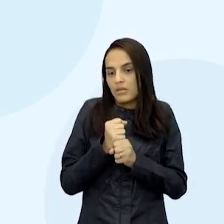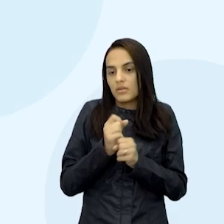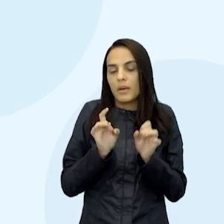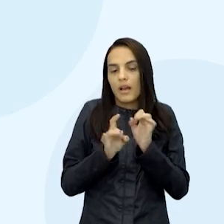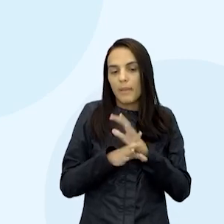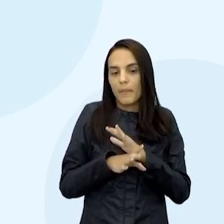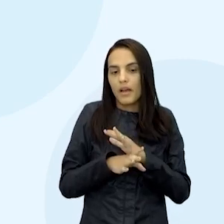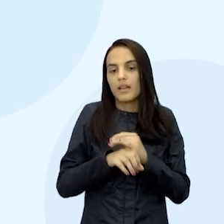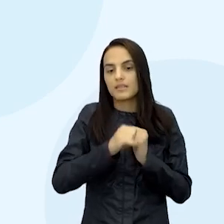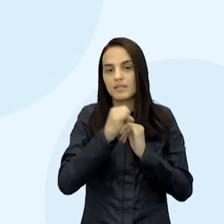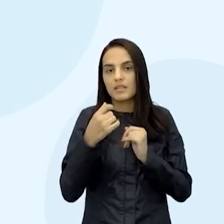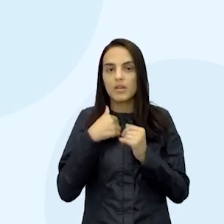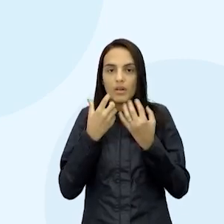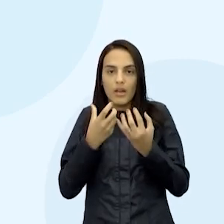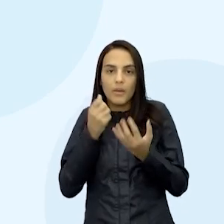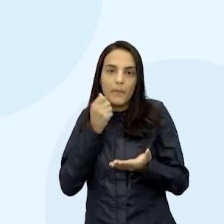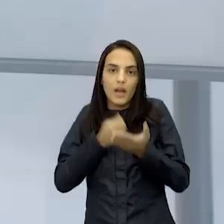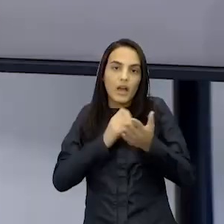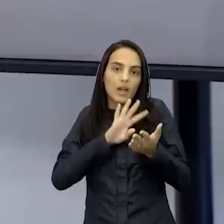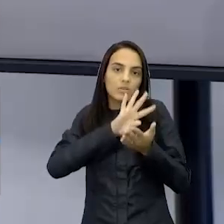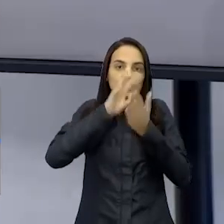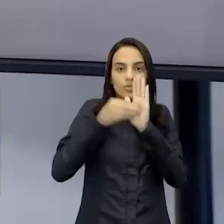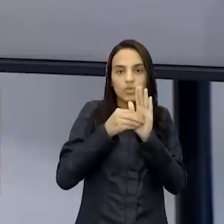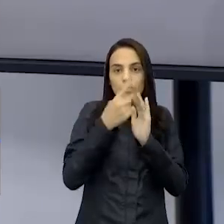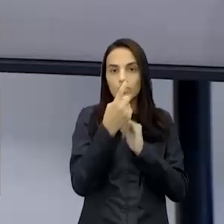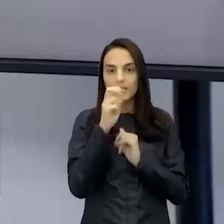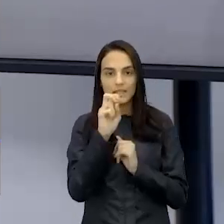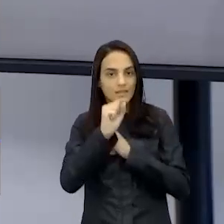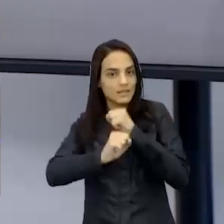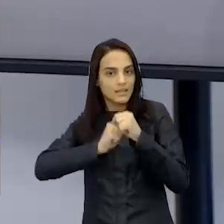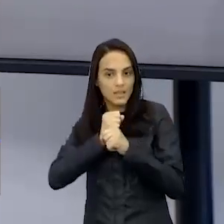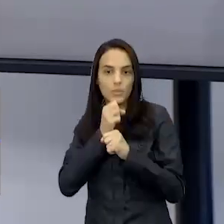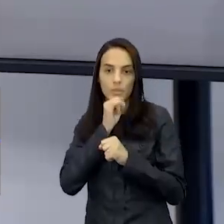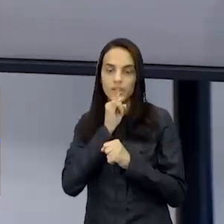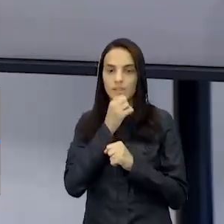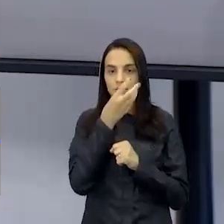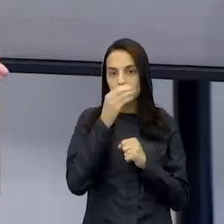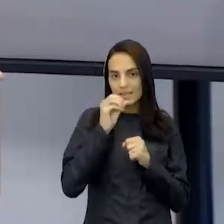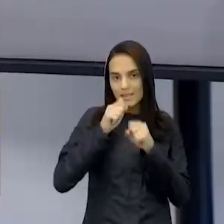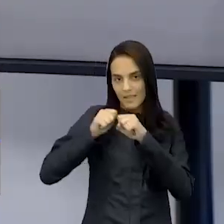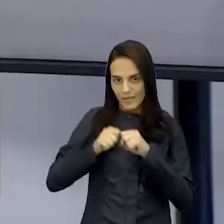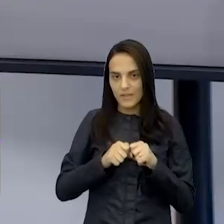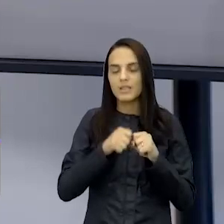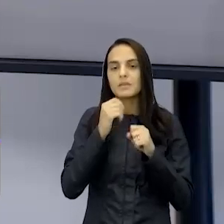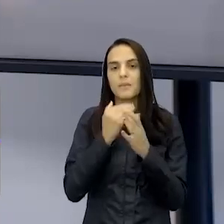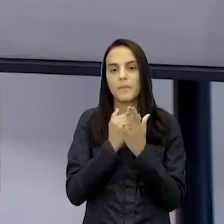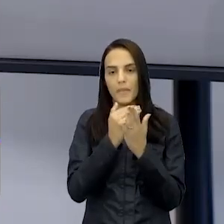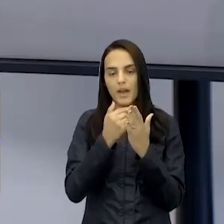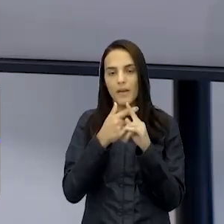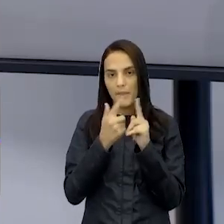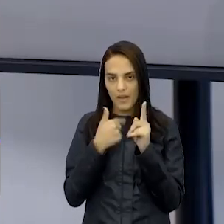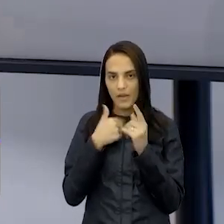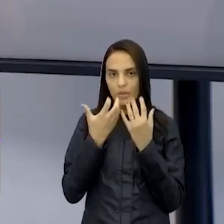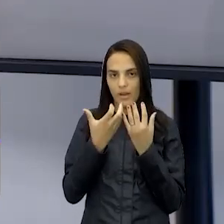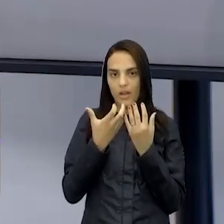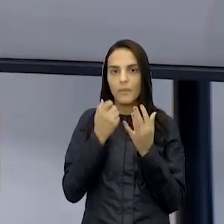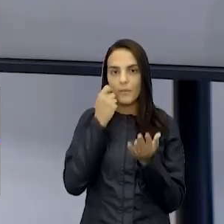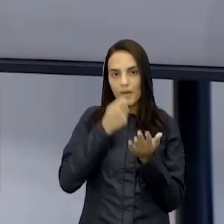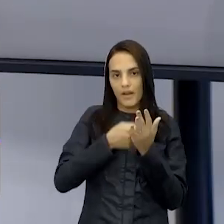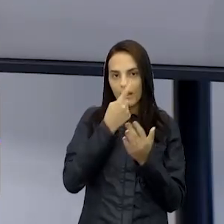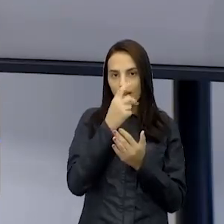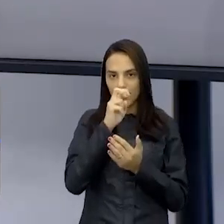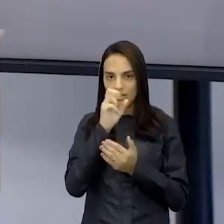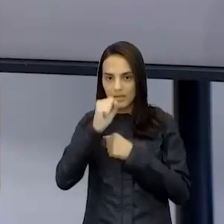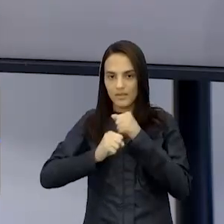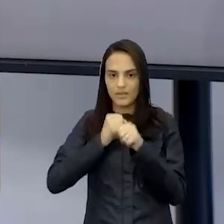quiser quitar na metade, se eu quiser quitar em 15 anos, né? Eu fiz em 30 e quero quitar em 15. Eles vão calcular tudo isso. Eles vão